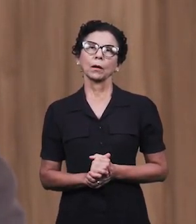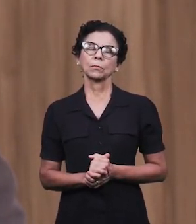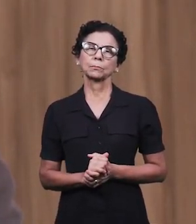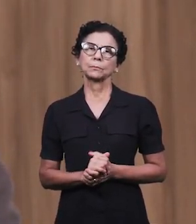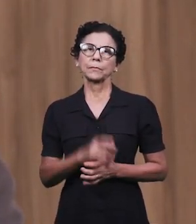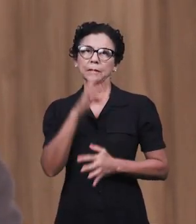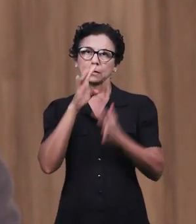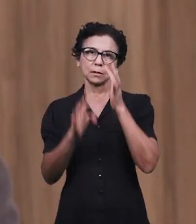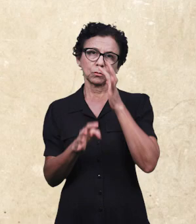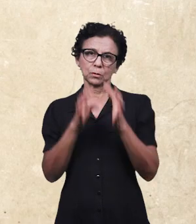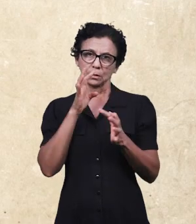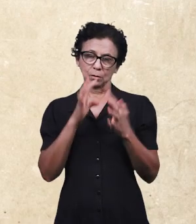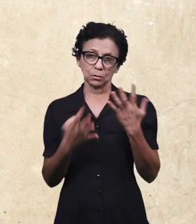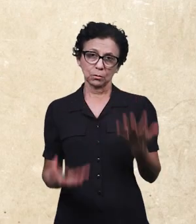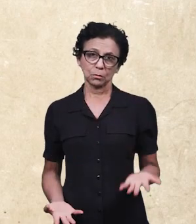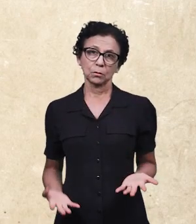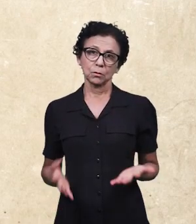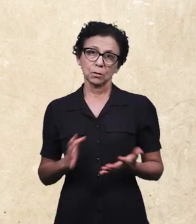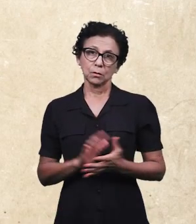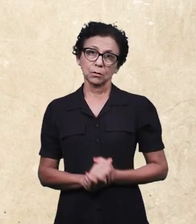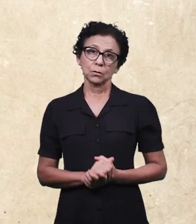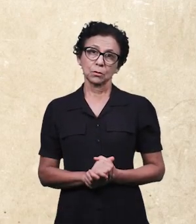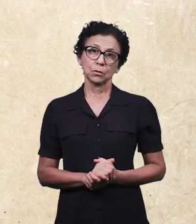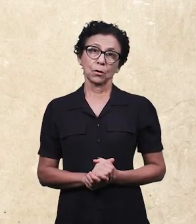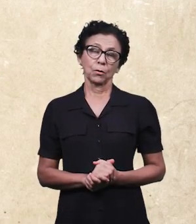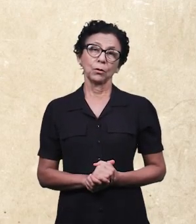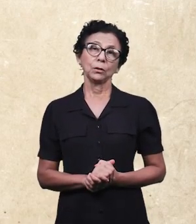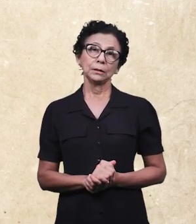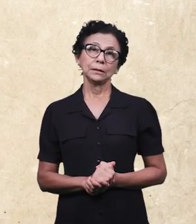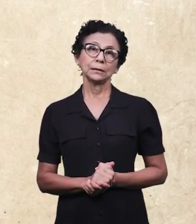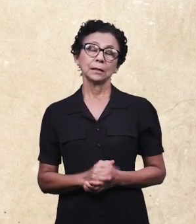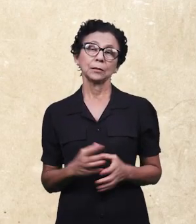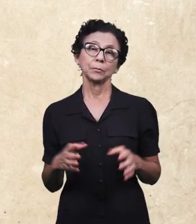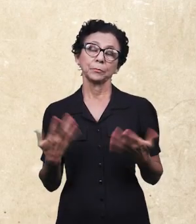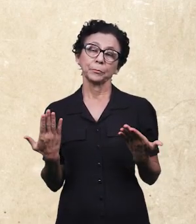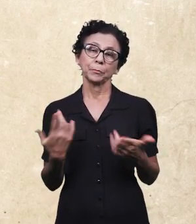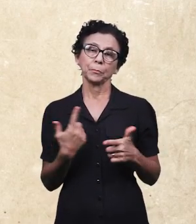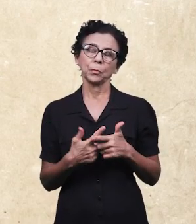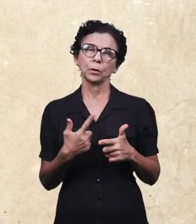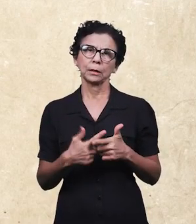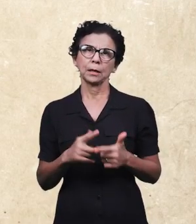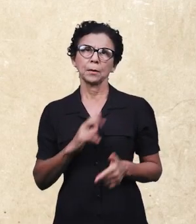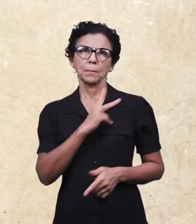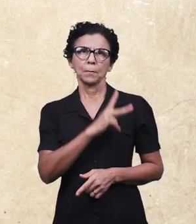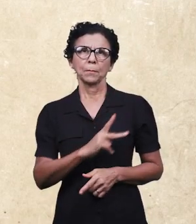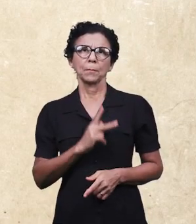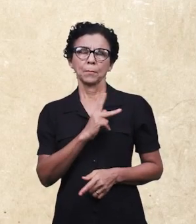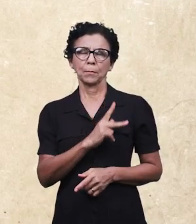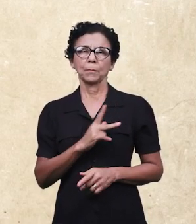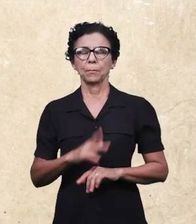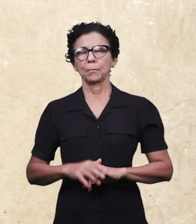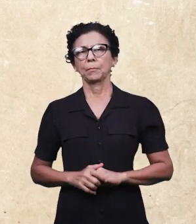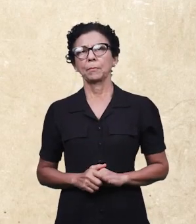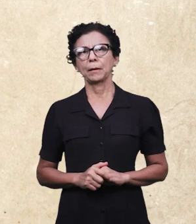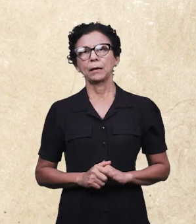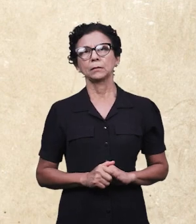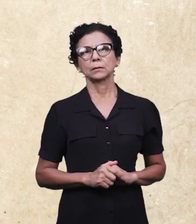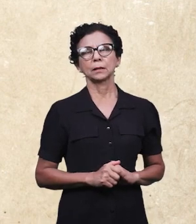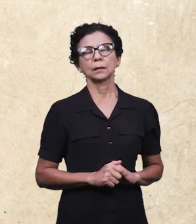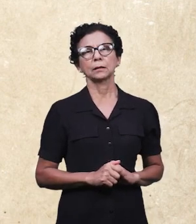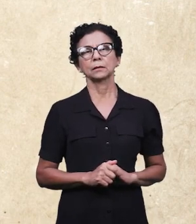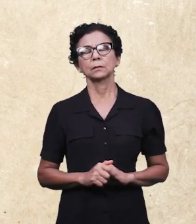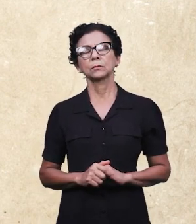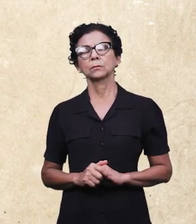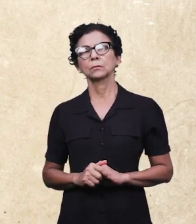de Herodes, E vamos lembrar dessa figura, o pretório de Herodes, que era um palácio que, ao longo do